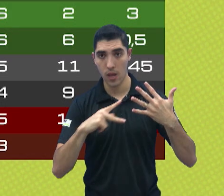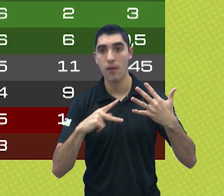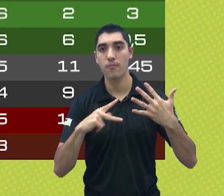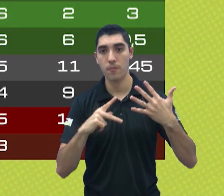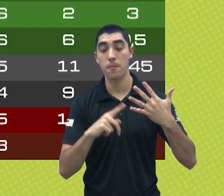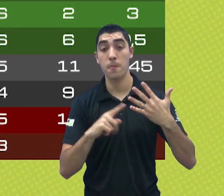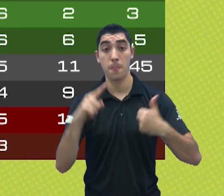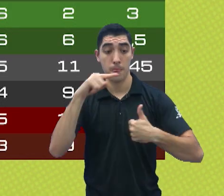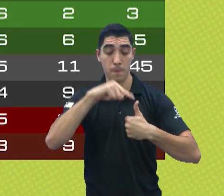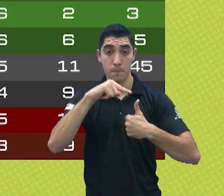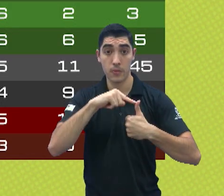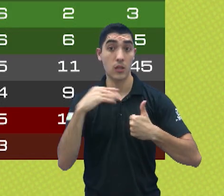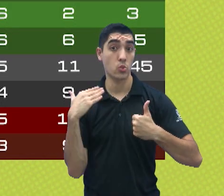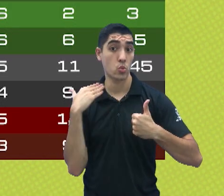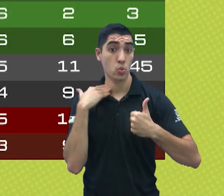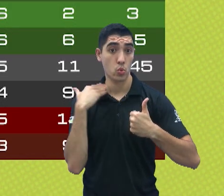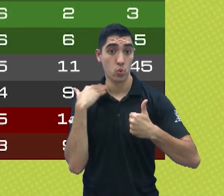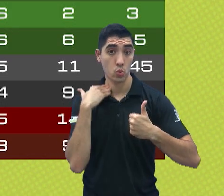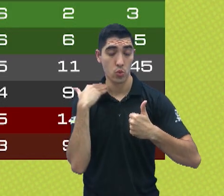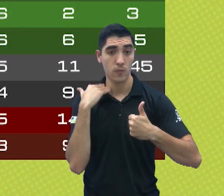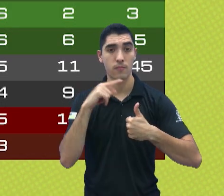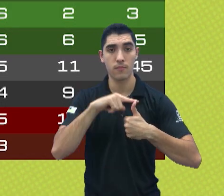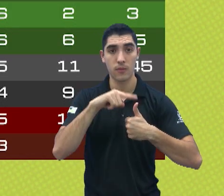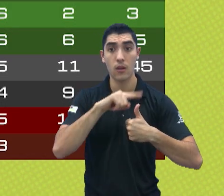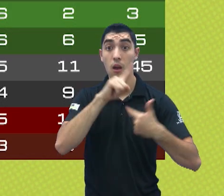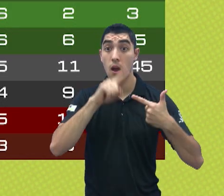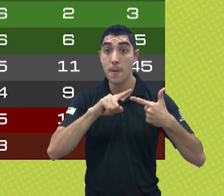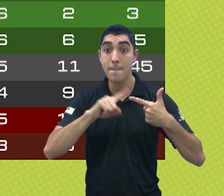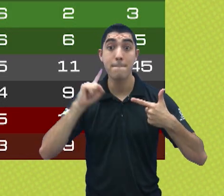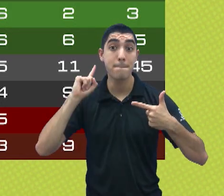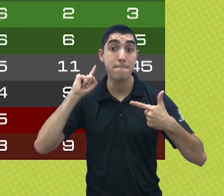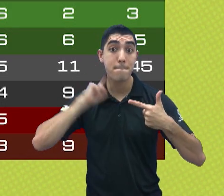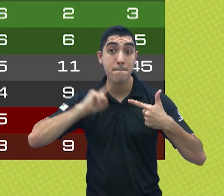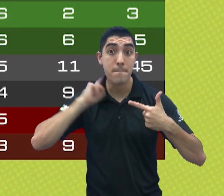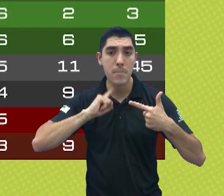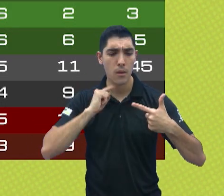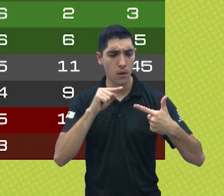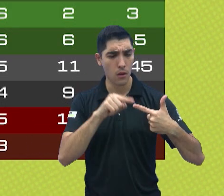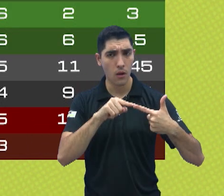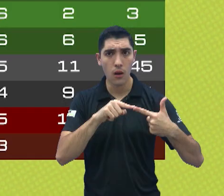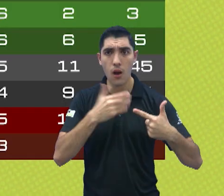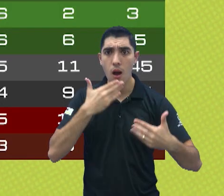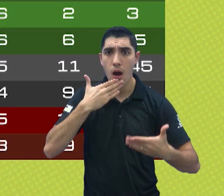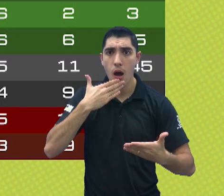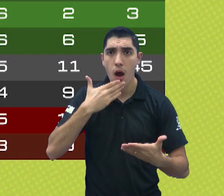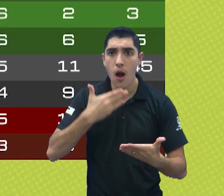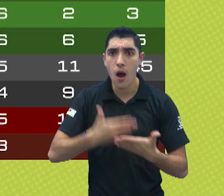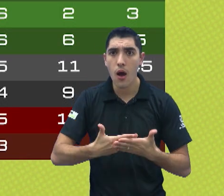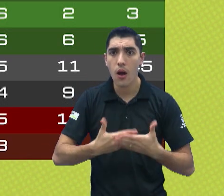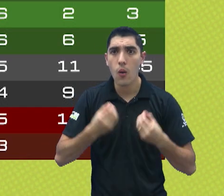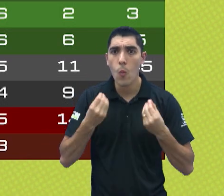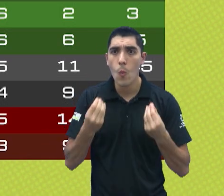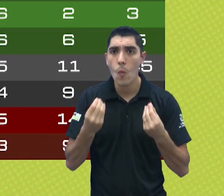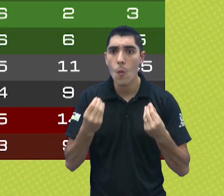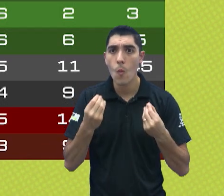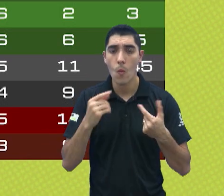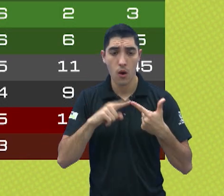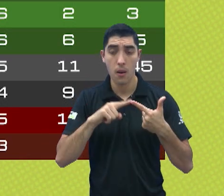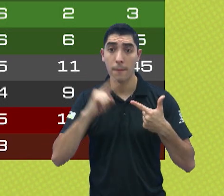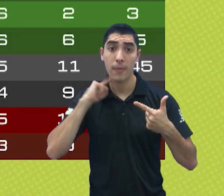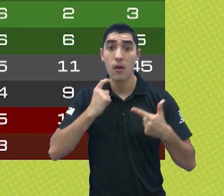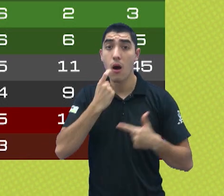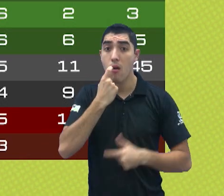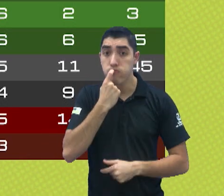Fora justamente para a 11ª posição. O Minas, esse para mim, sem dúvida alguma, é a surpresa, em que pese tem apenas